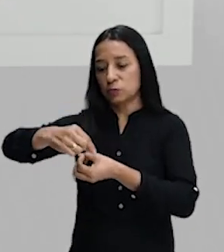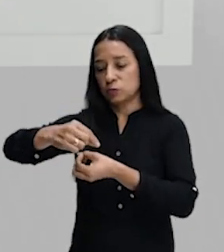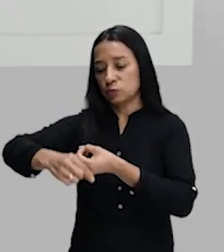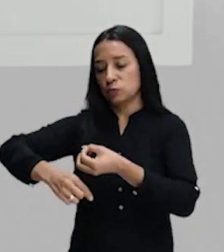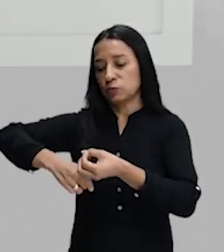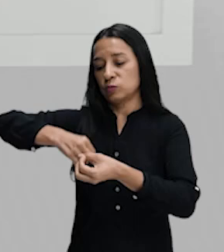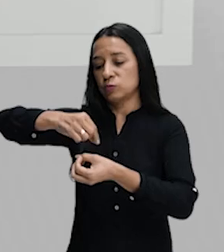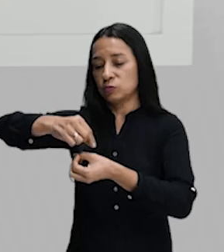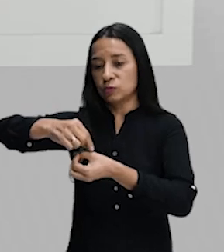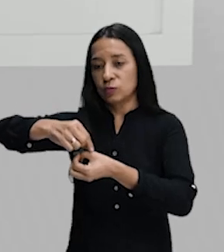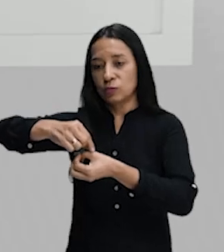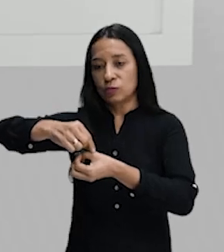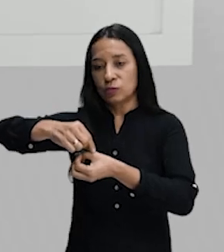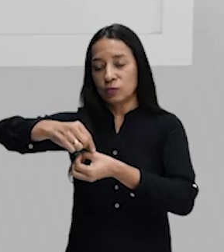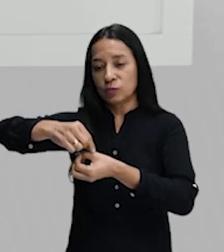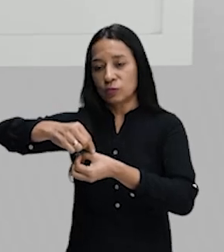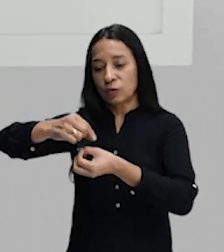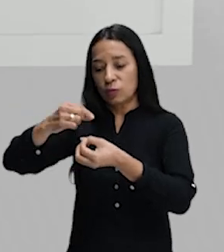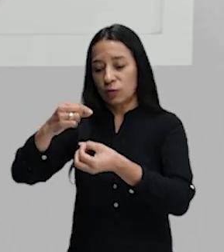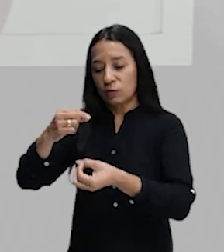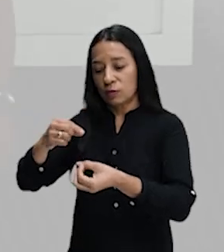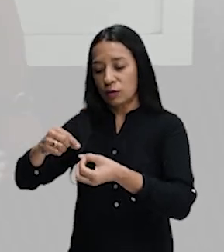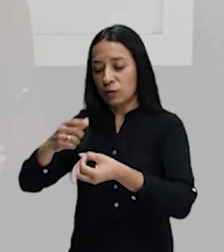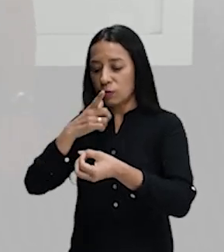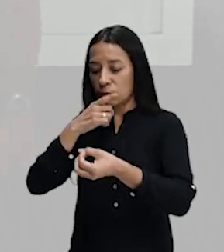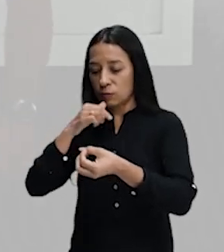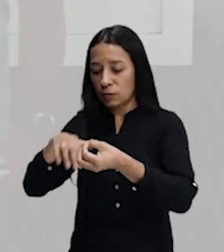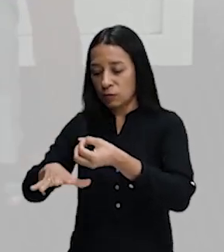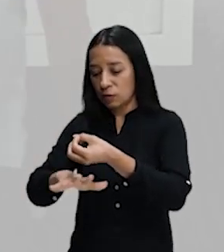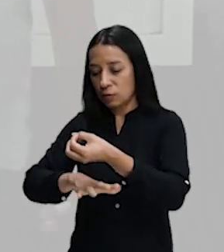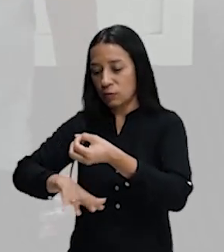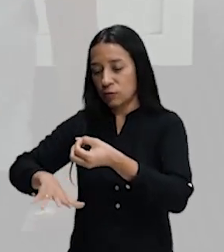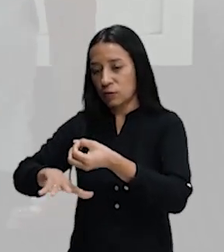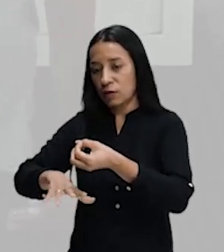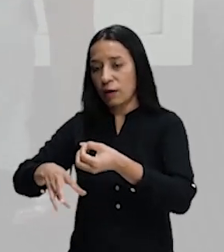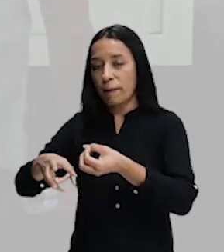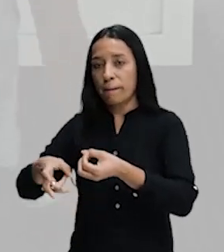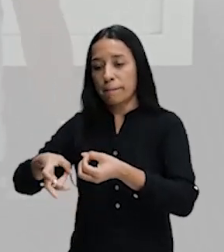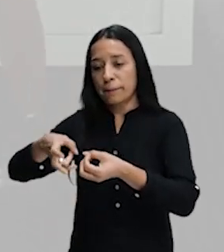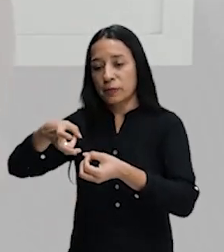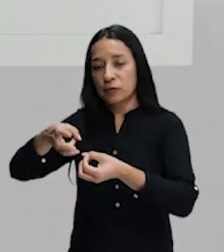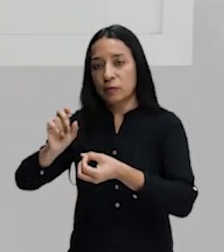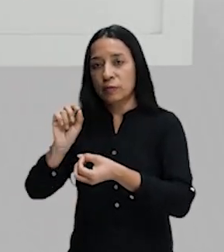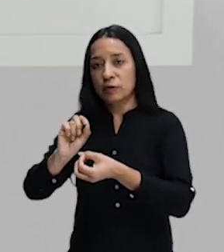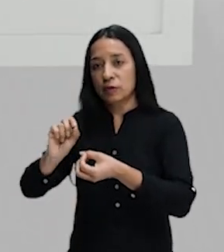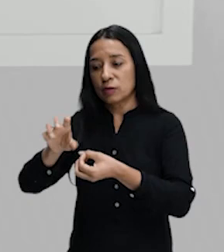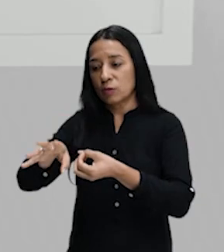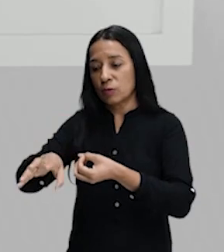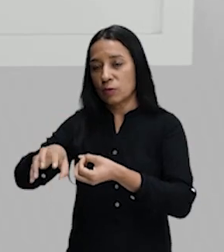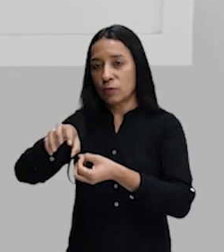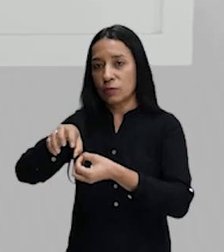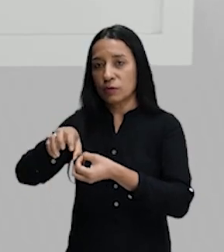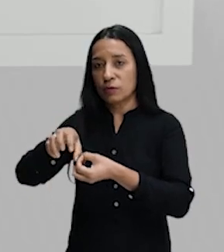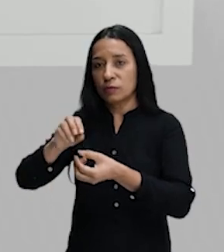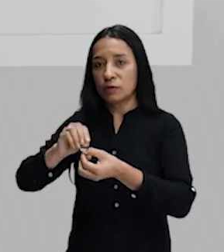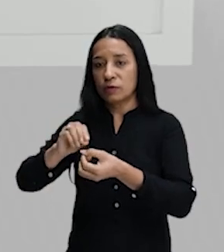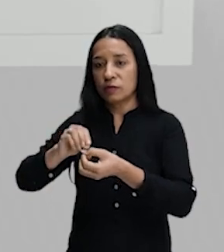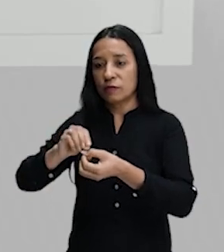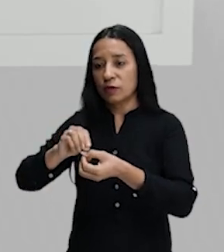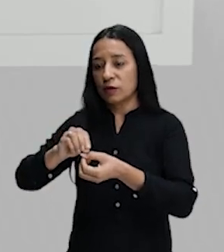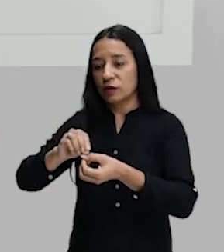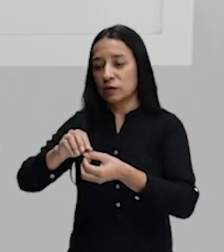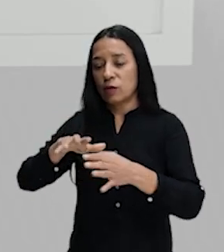ou colocar em cima de um isopor e colocar na água, por exemplo, você vai perceber que este ímã ele vai fazer um movimento